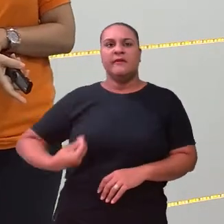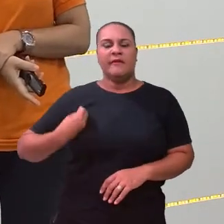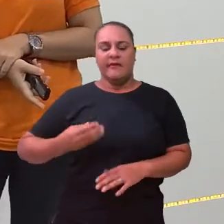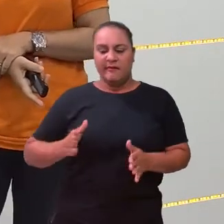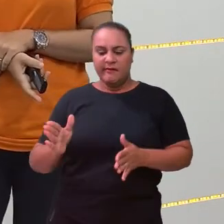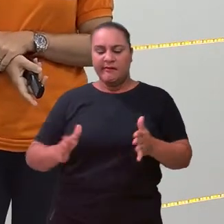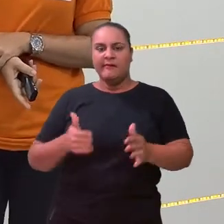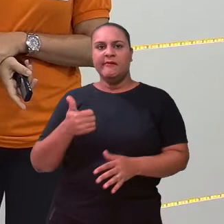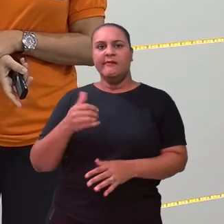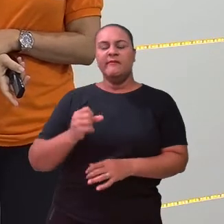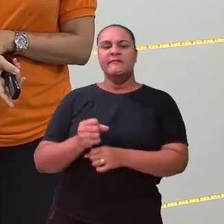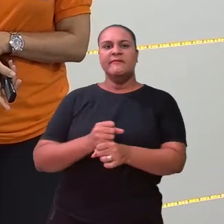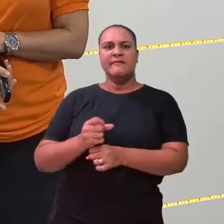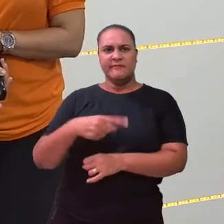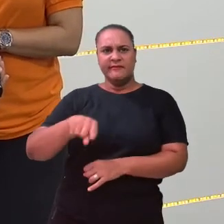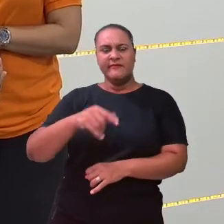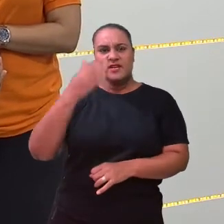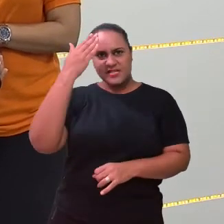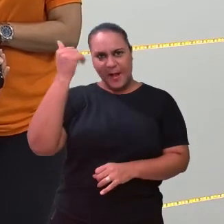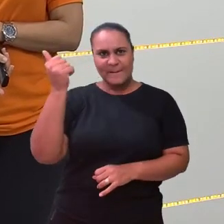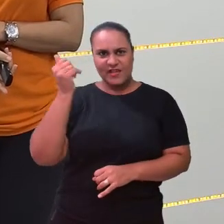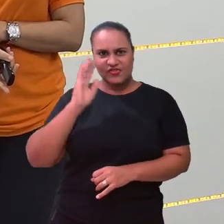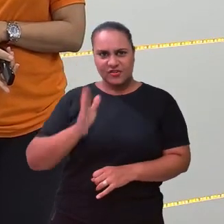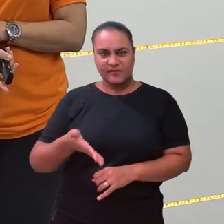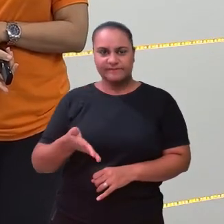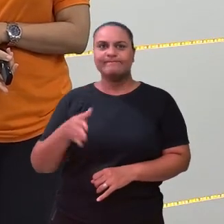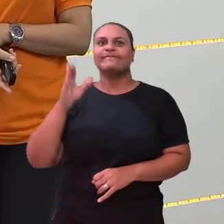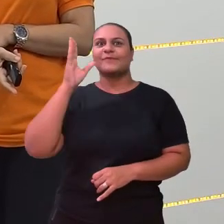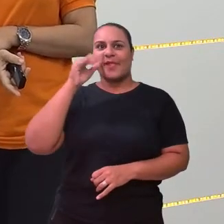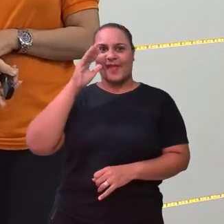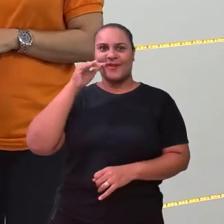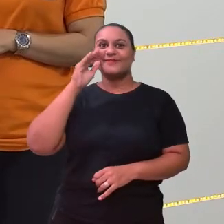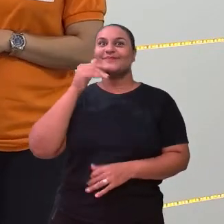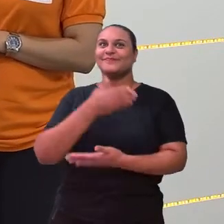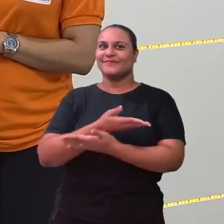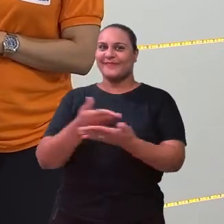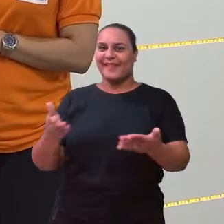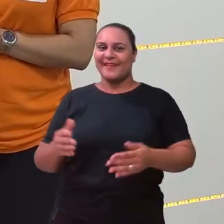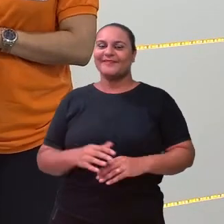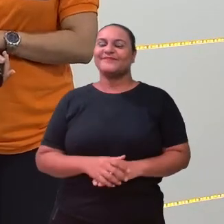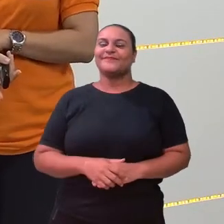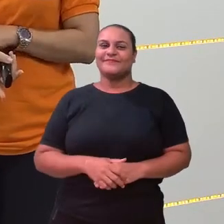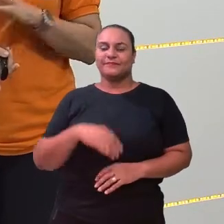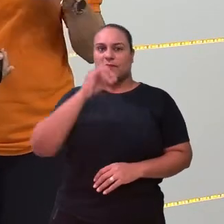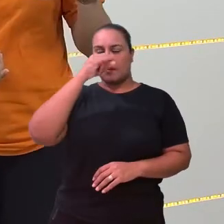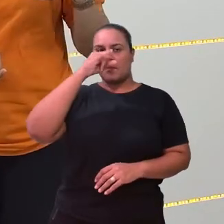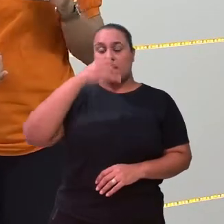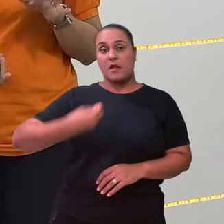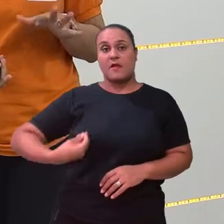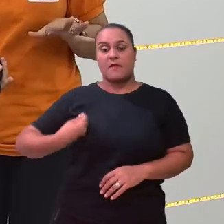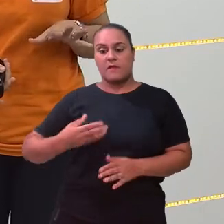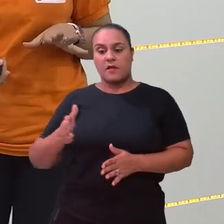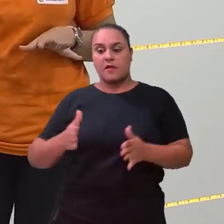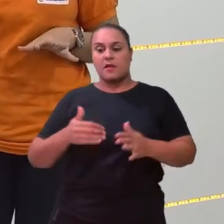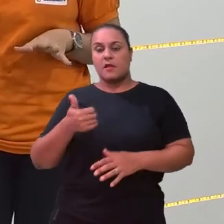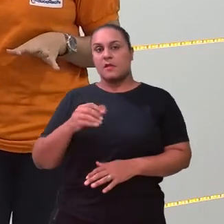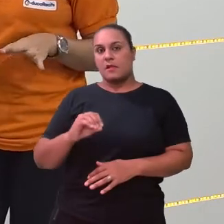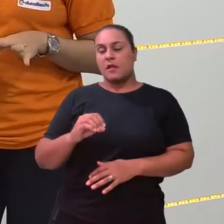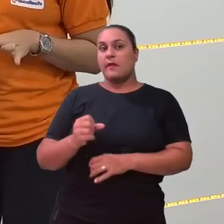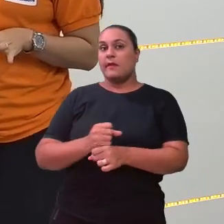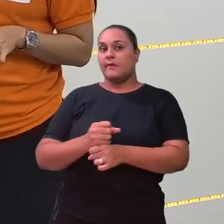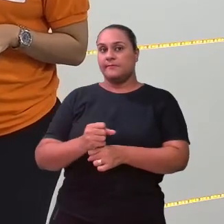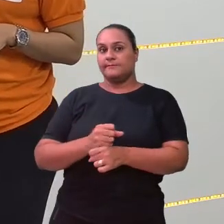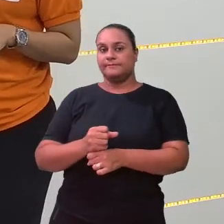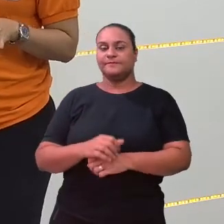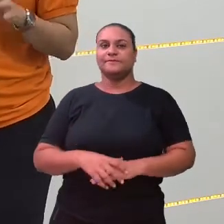10 anos. Vocês sabiam disso? Uma curiosidade aí para vocês, né? O porco, ele só vive em média aí, ó, 10 anos.